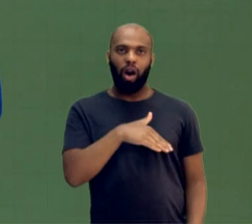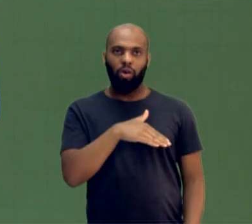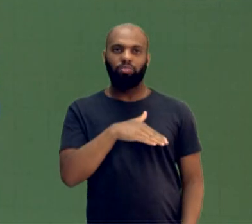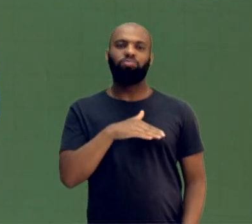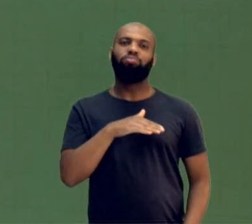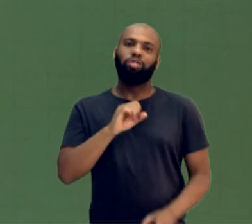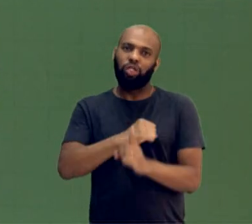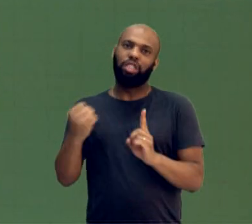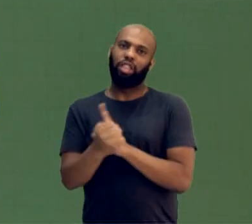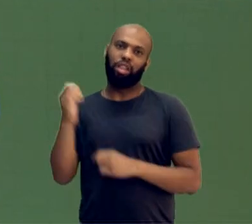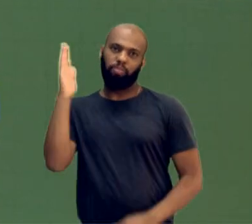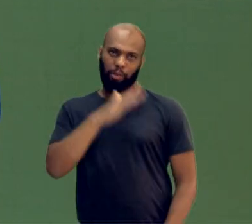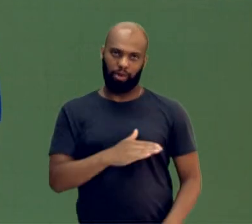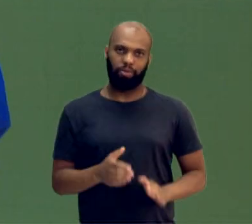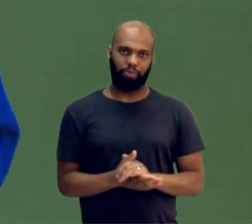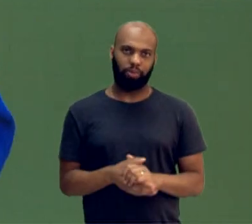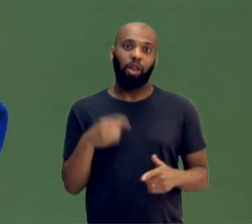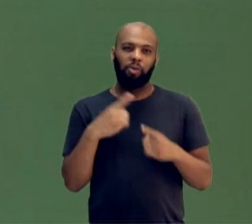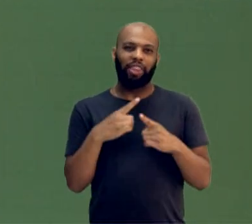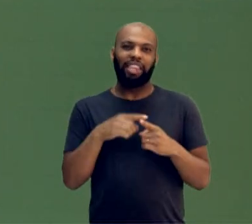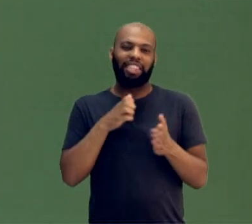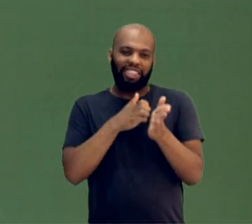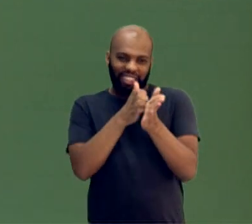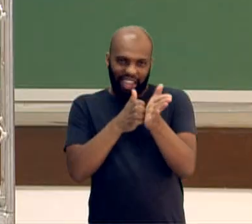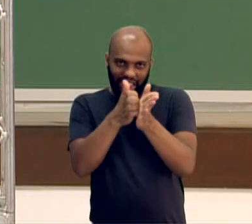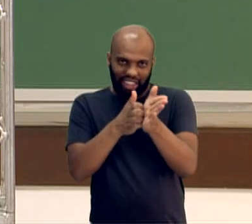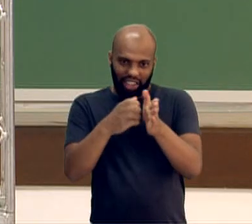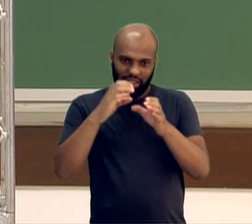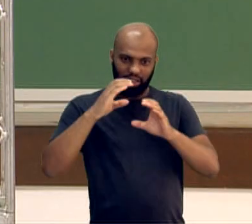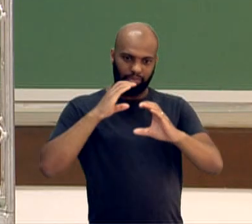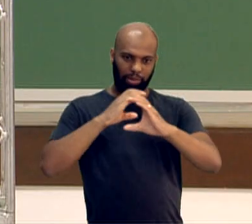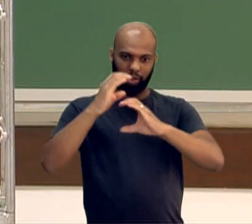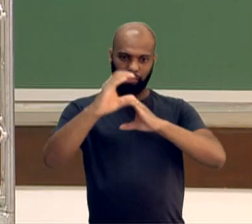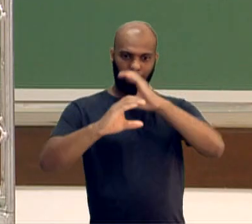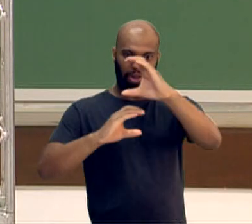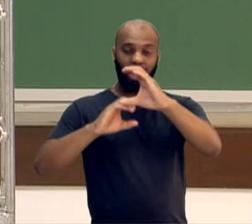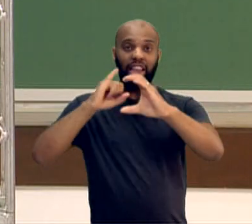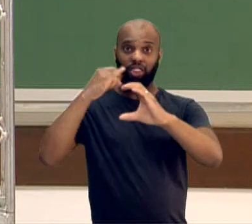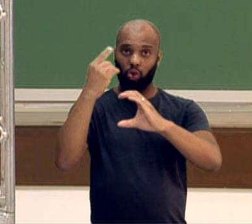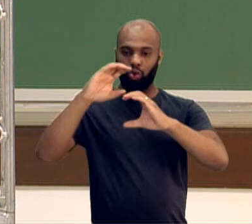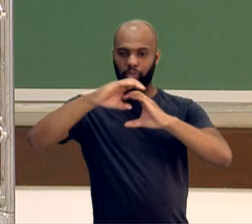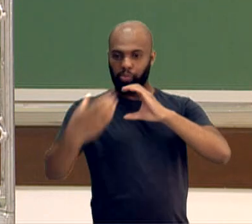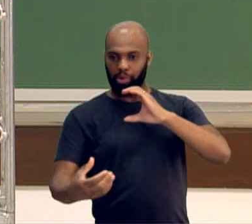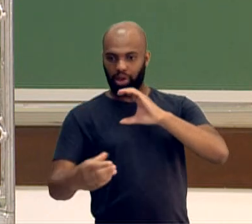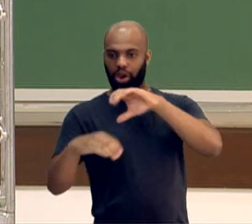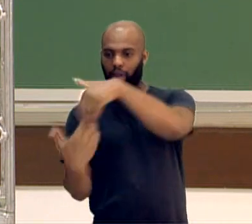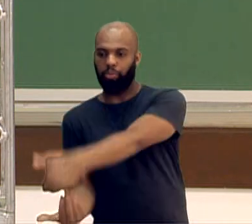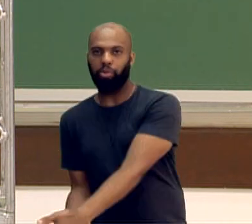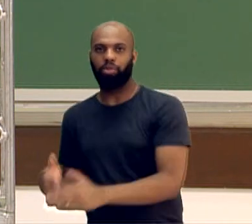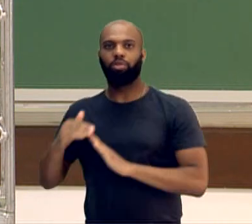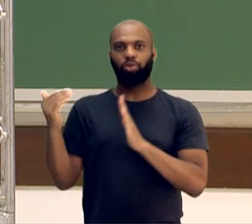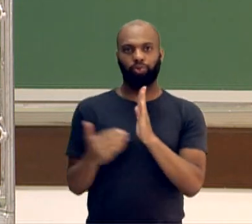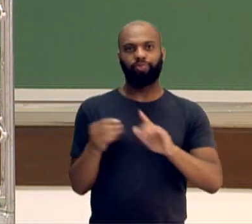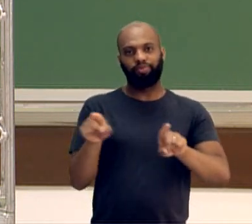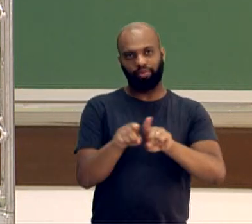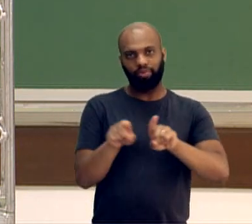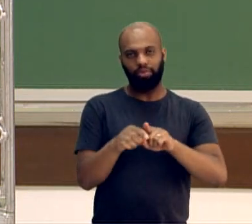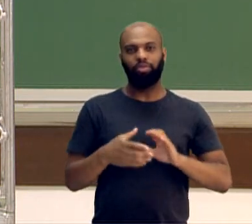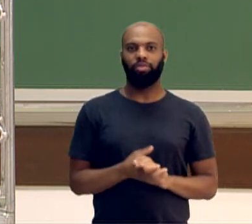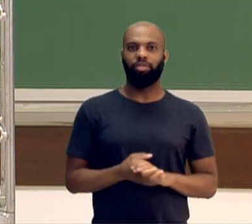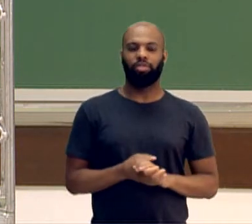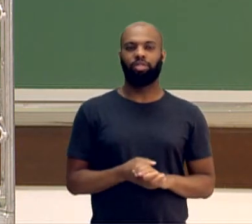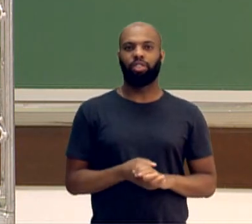todo descarrilha. Então, é um pouco a ideia do Estado do bem-estar social, é tentar deixar esses trilhos, né, esse trem trilhado,